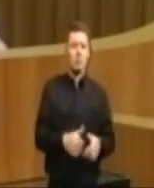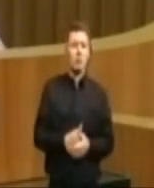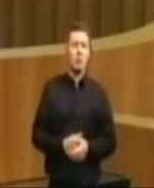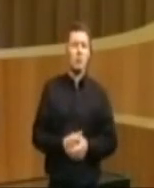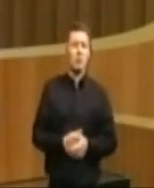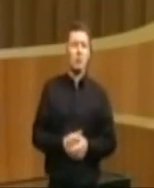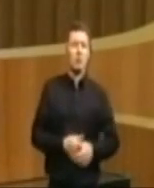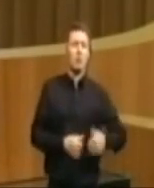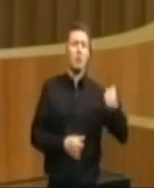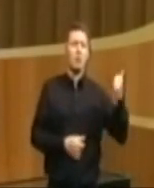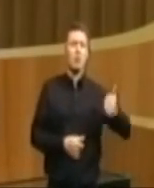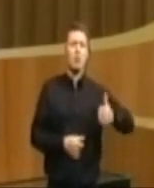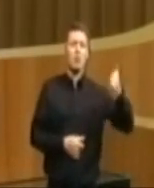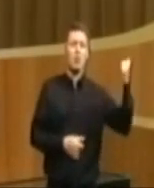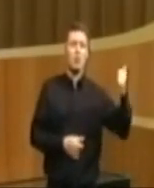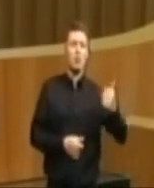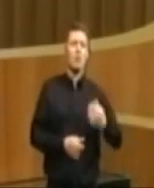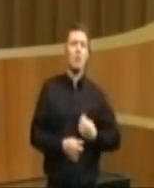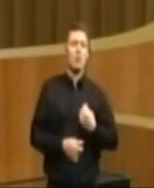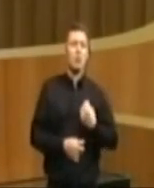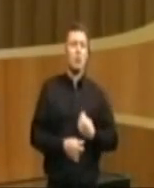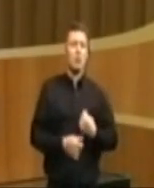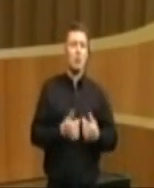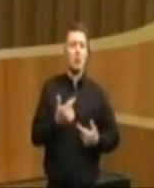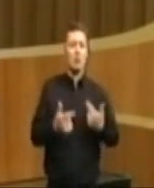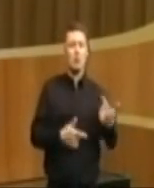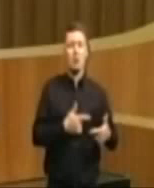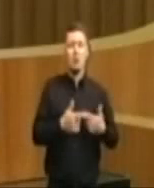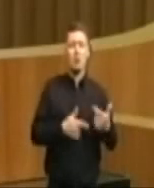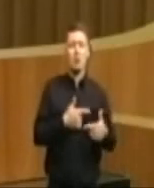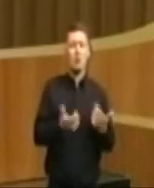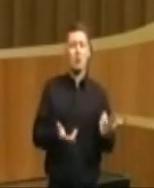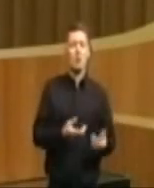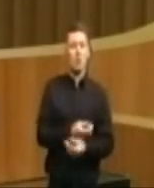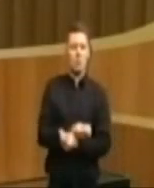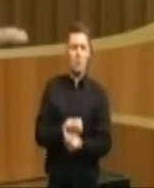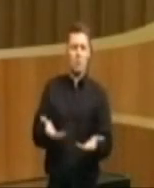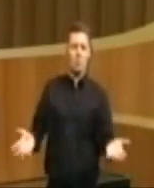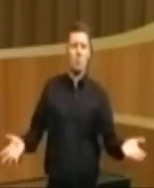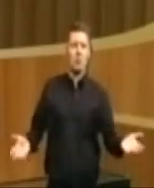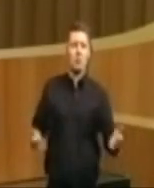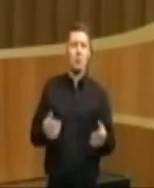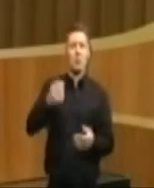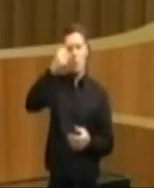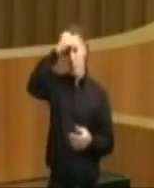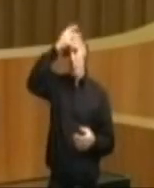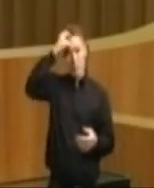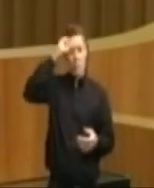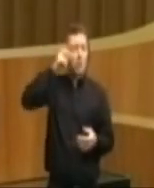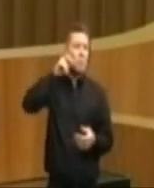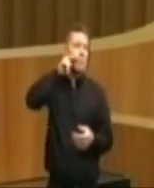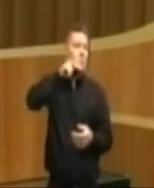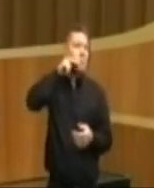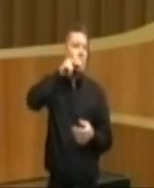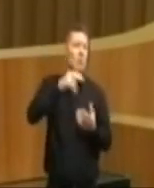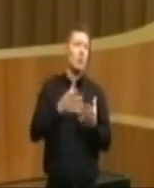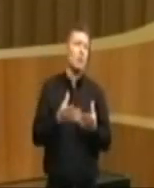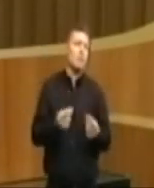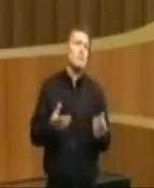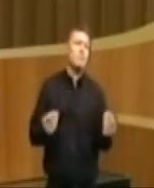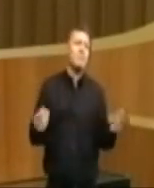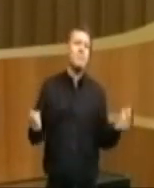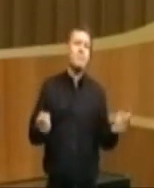poder melhorar o seu próprio trabalho que ele vai oferecer para o município de Natal. Muitas vezes os